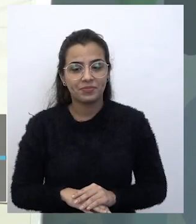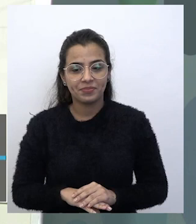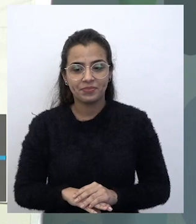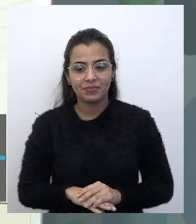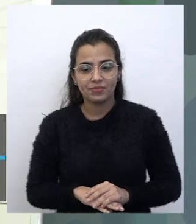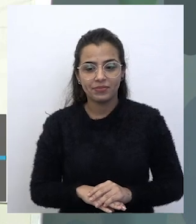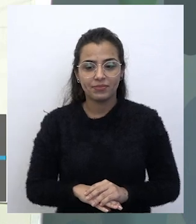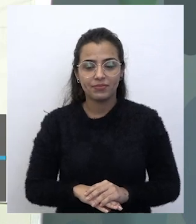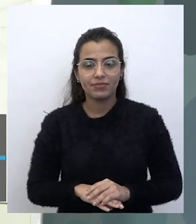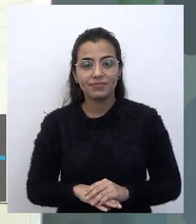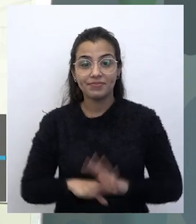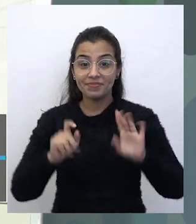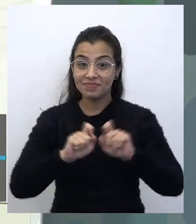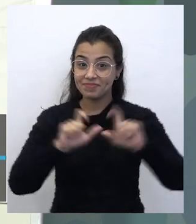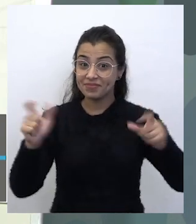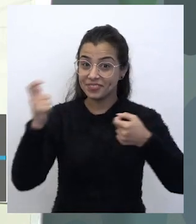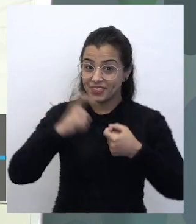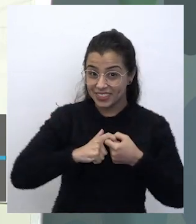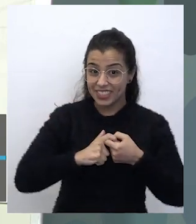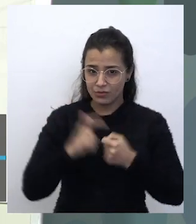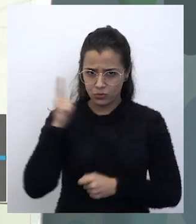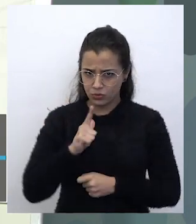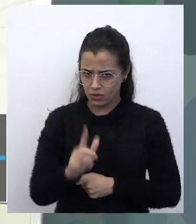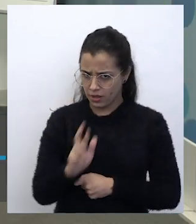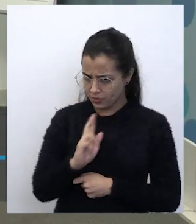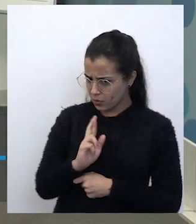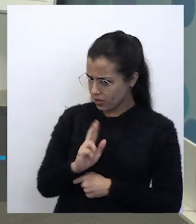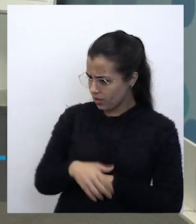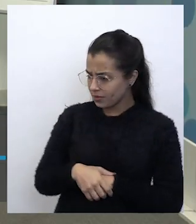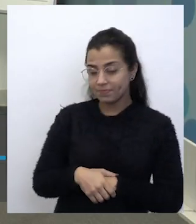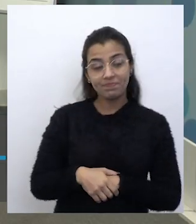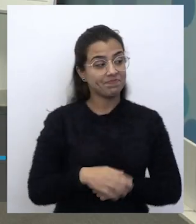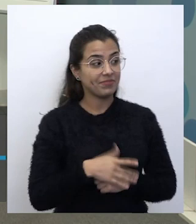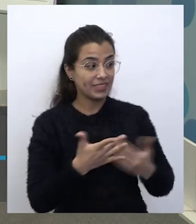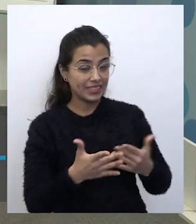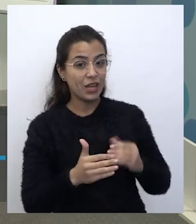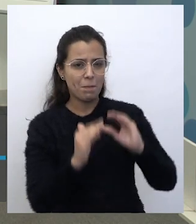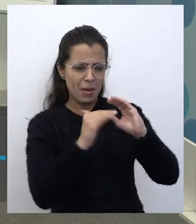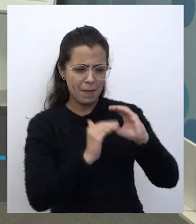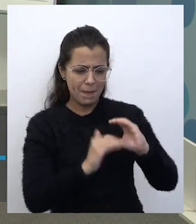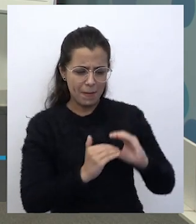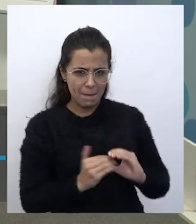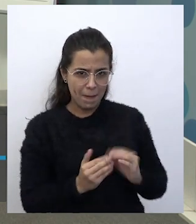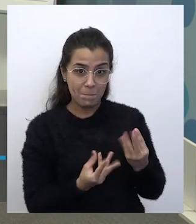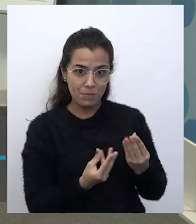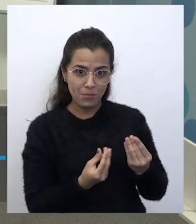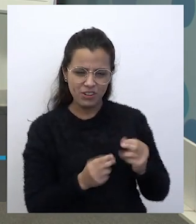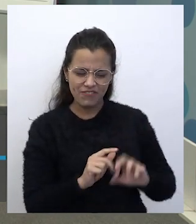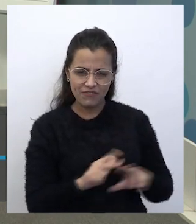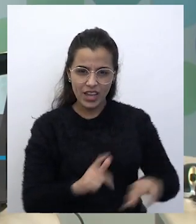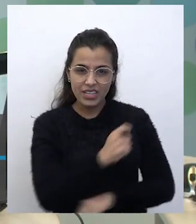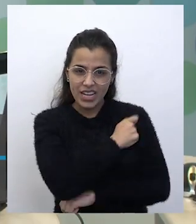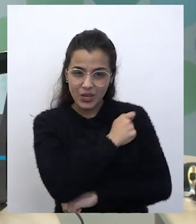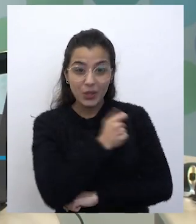Voltamos. E aí, eles responderam se conseguiram ou não conseguiram no chat, professora Inês? Então, professora Roberta, o chat está bombando. Vários alunos falaram